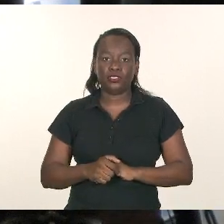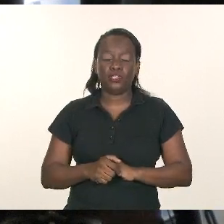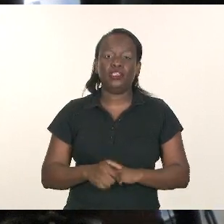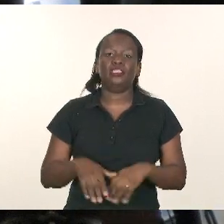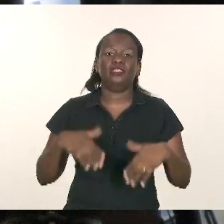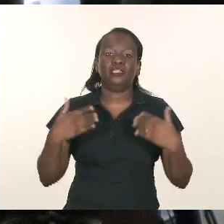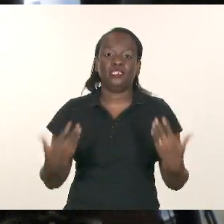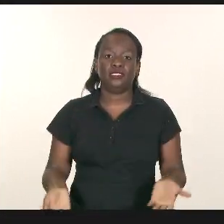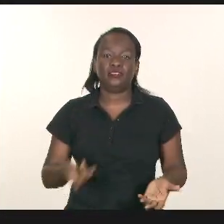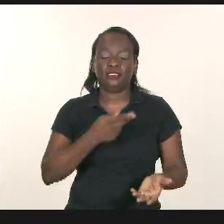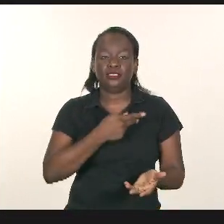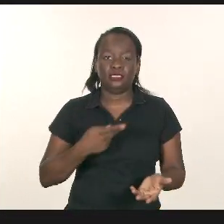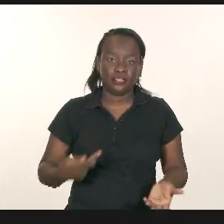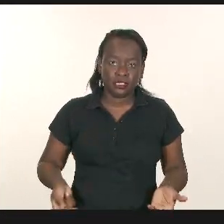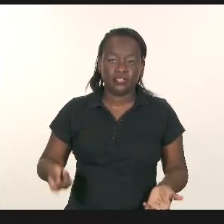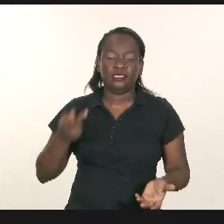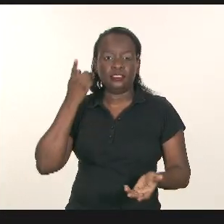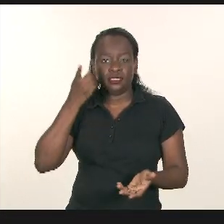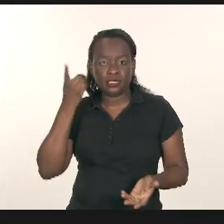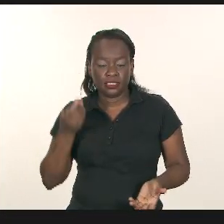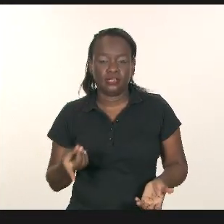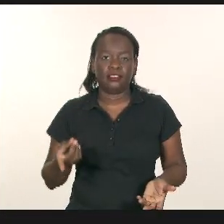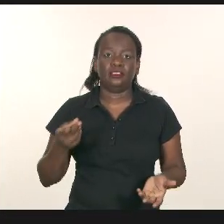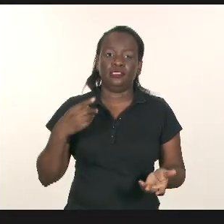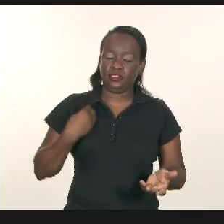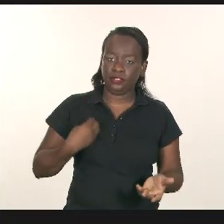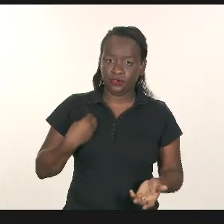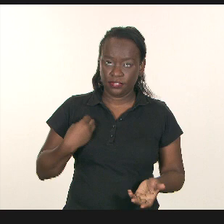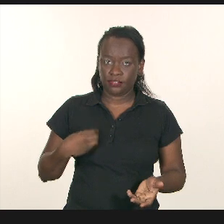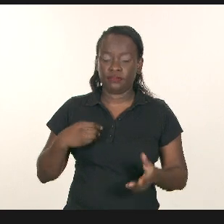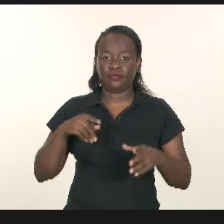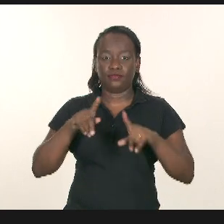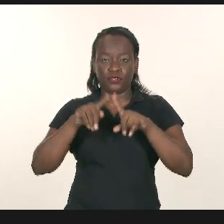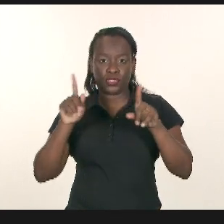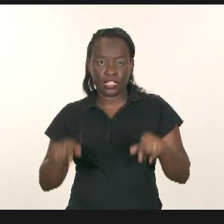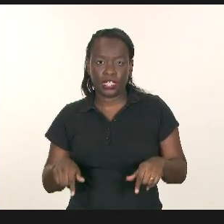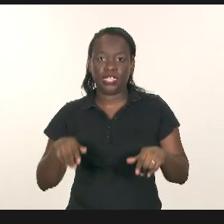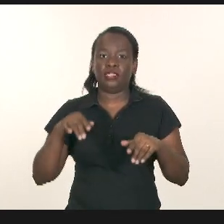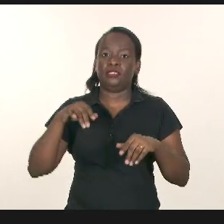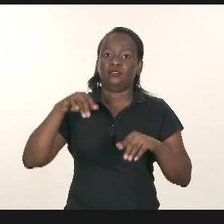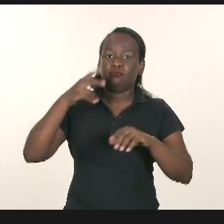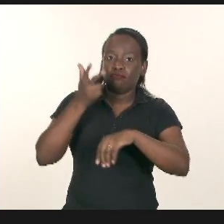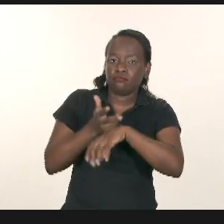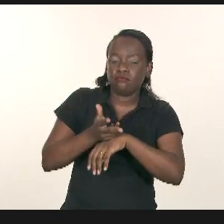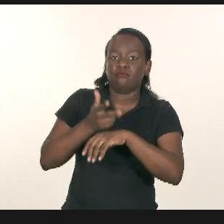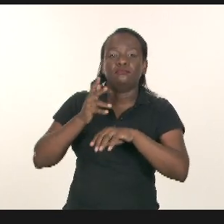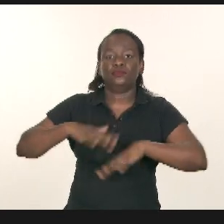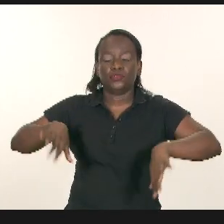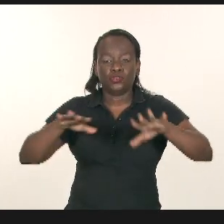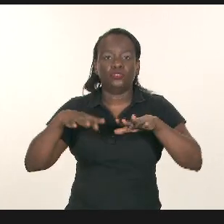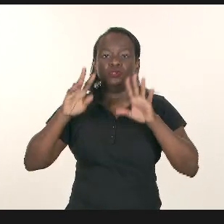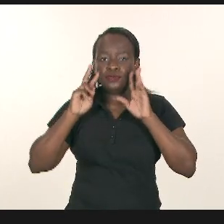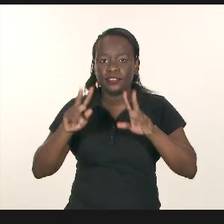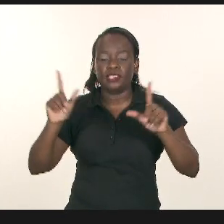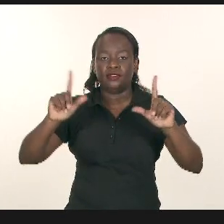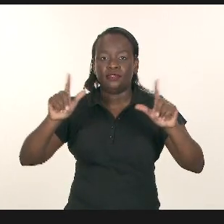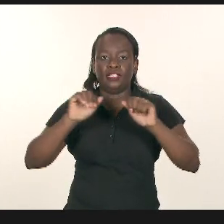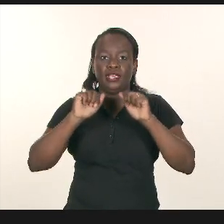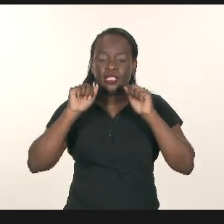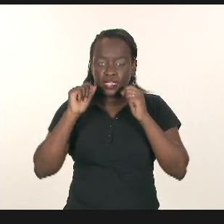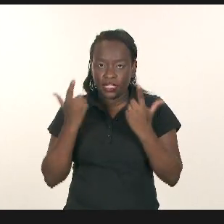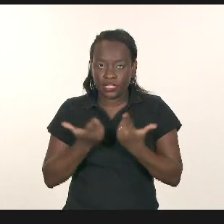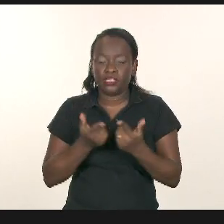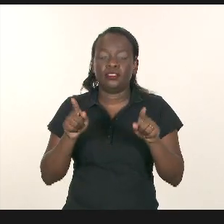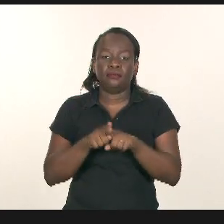Senhor presidente, senhores deputados e senhoras deputadas presentes, funcionários, imprensa, companheiros que nos assistem pela TV Alerj